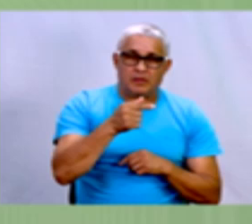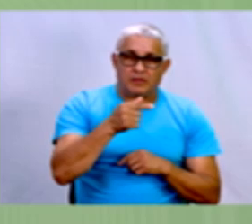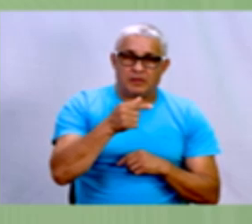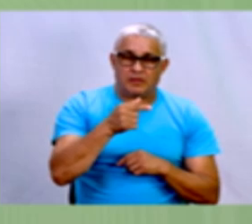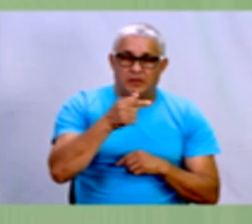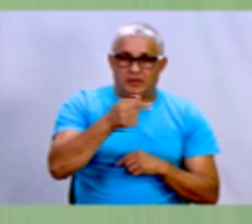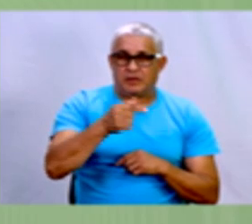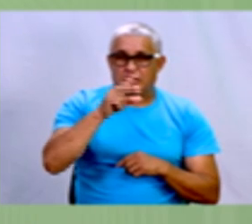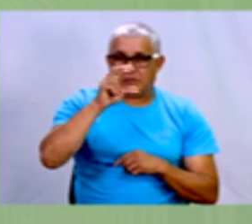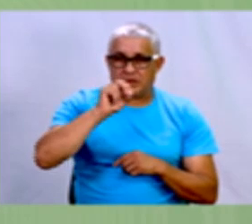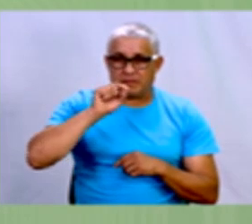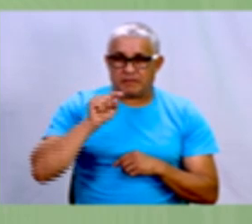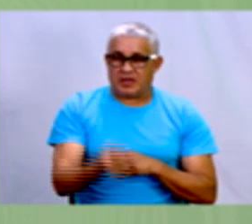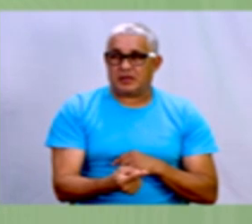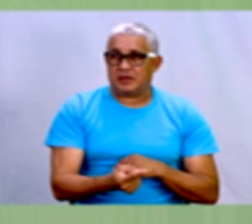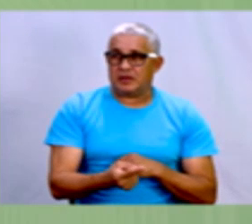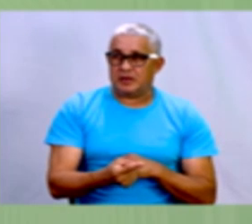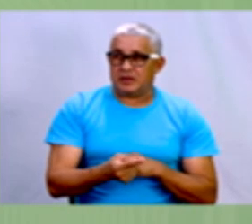quando a gente faz